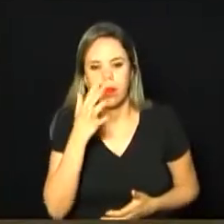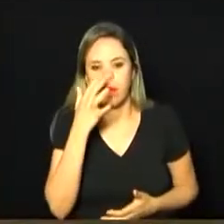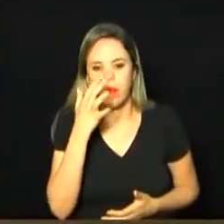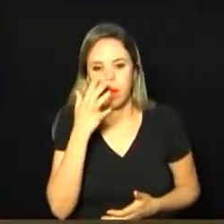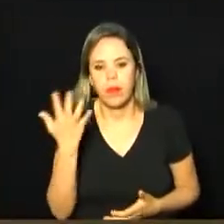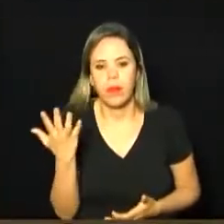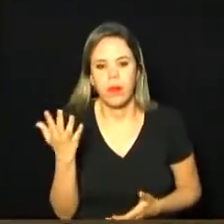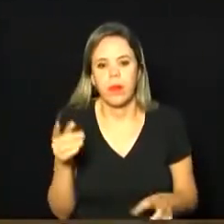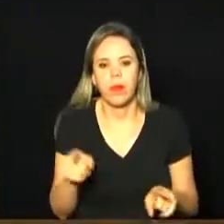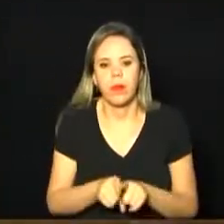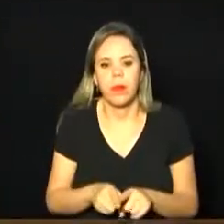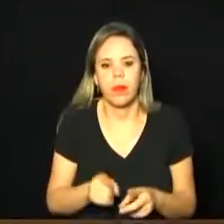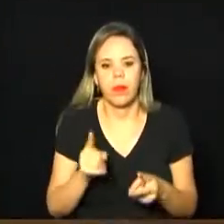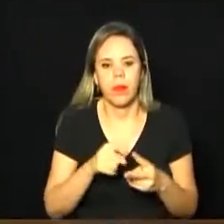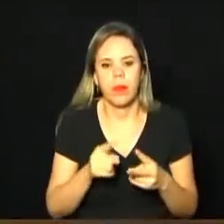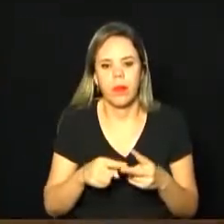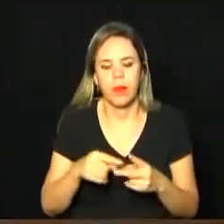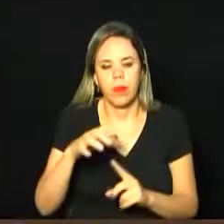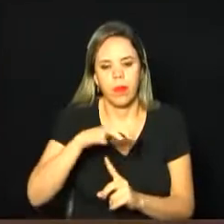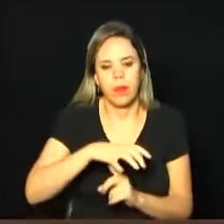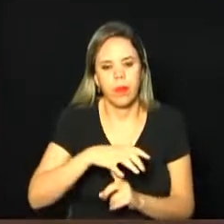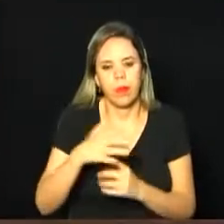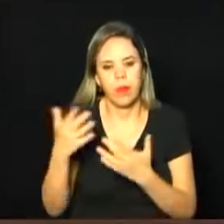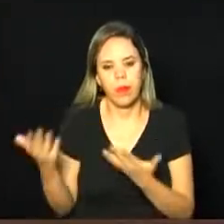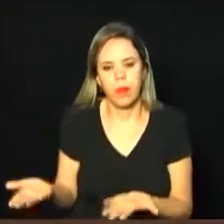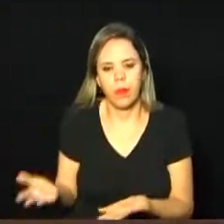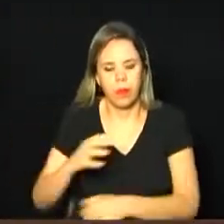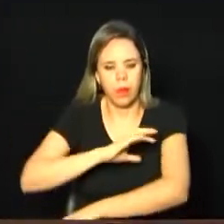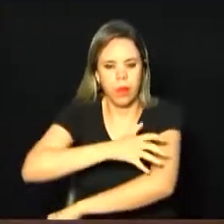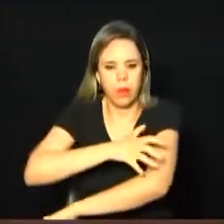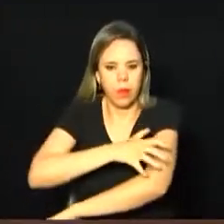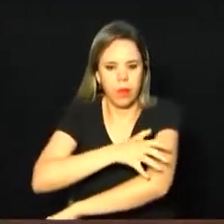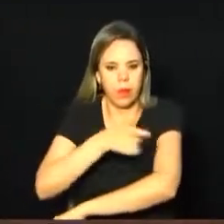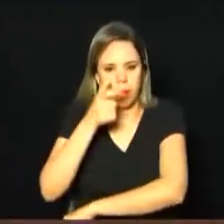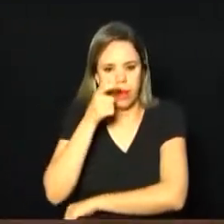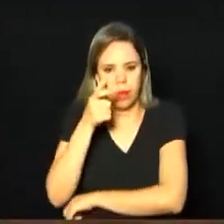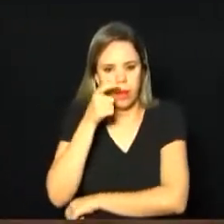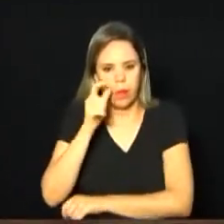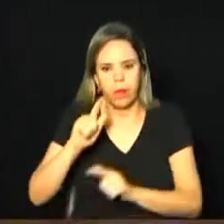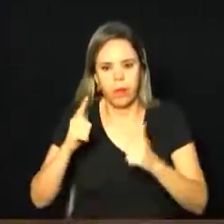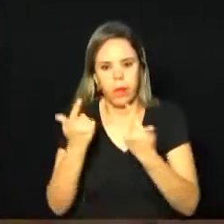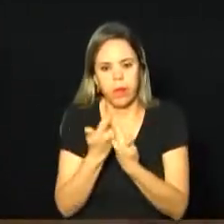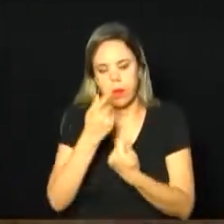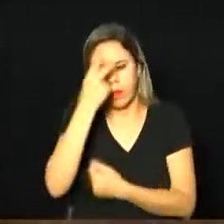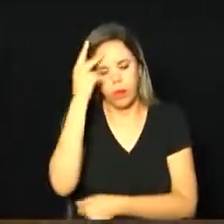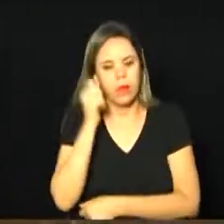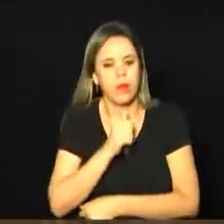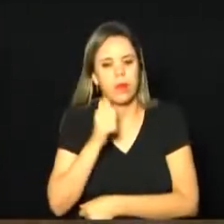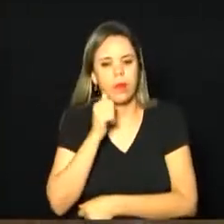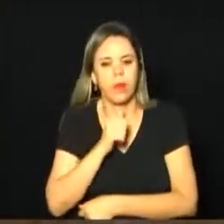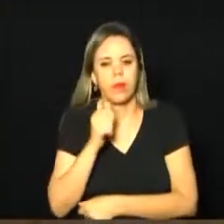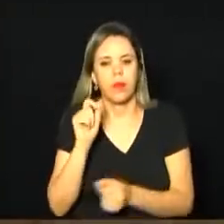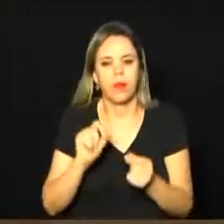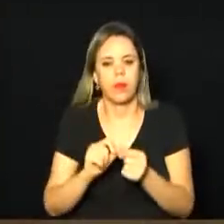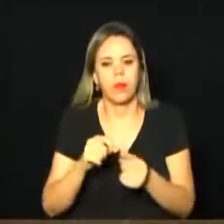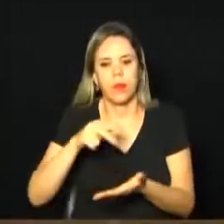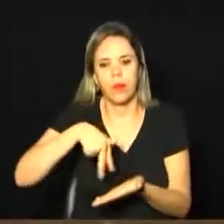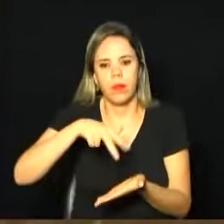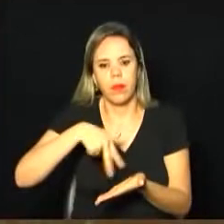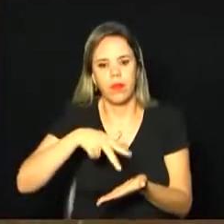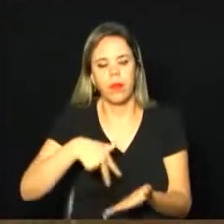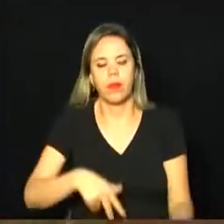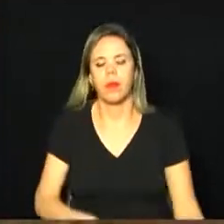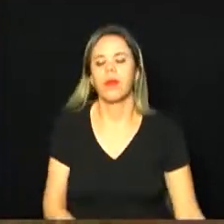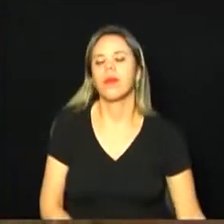e também duas praças aqui na região em que nós flagramos um grupo de senhoras fazendo dança